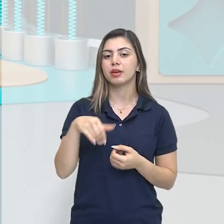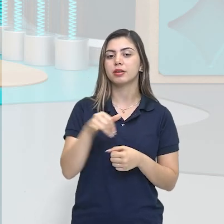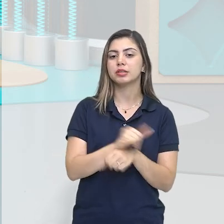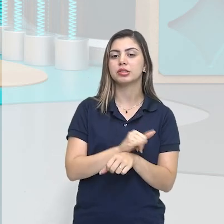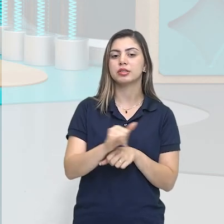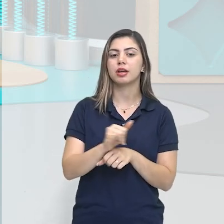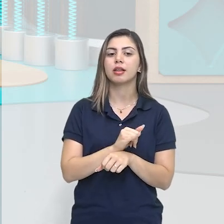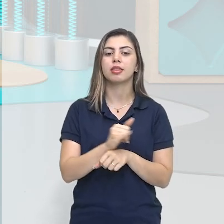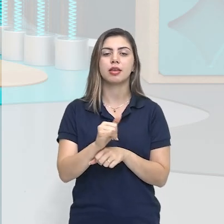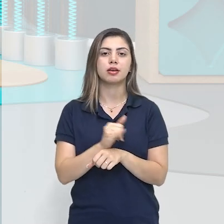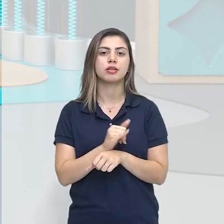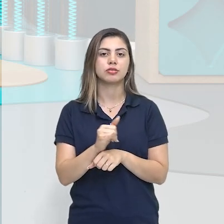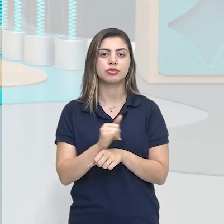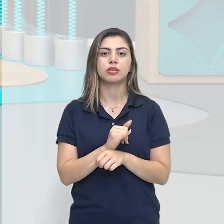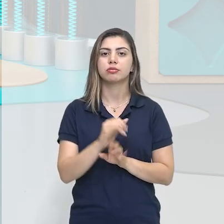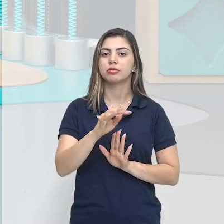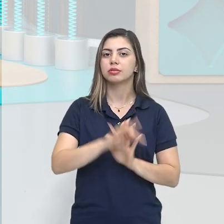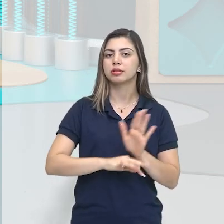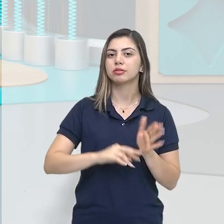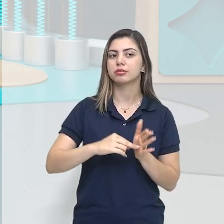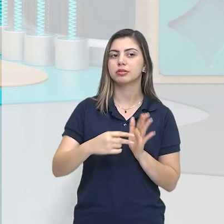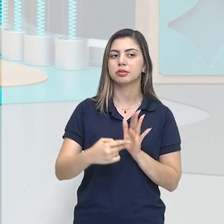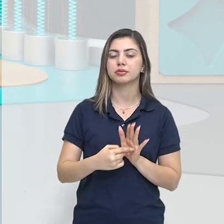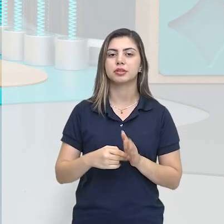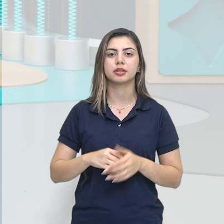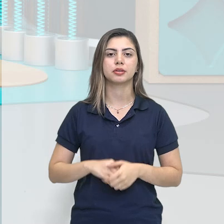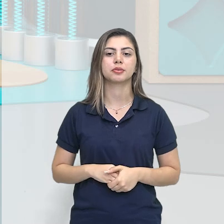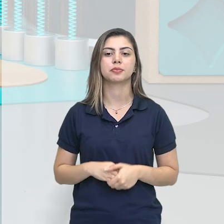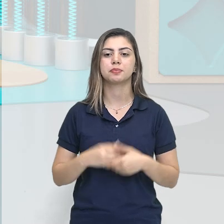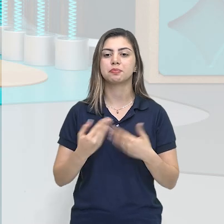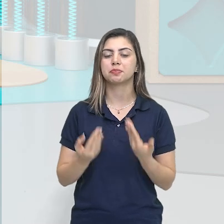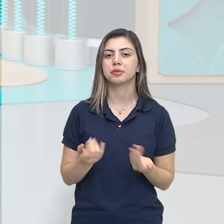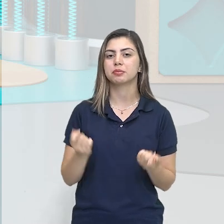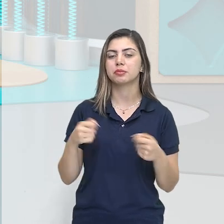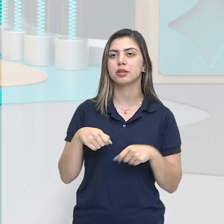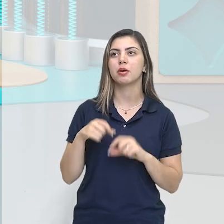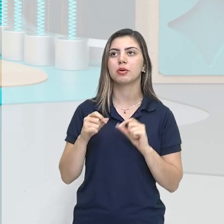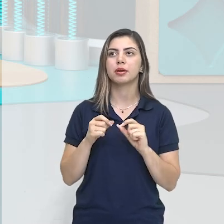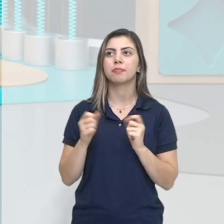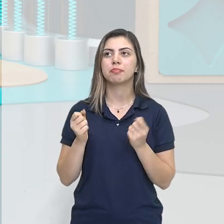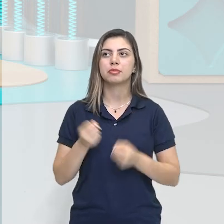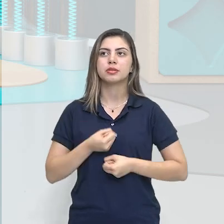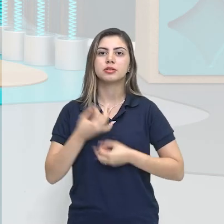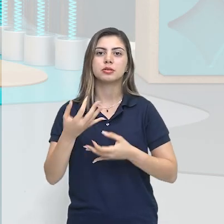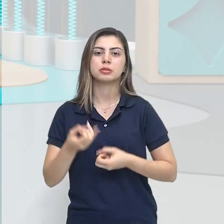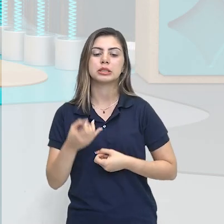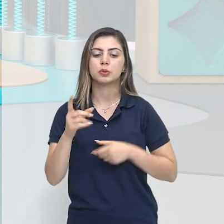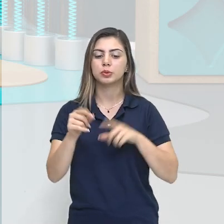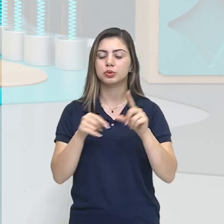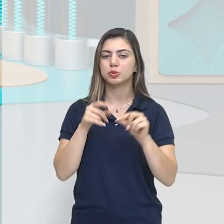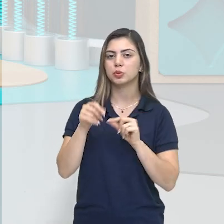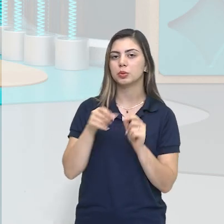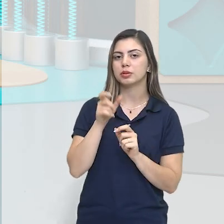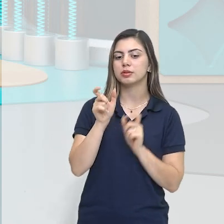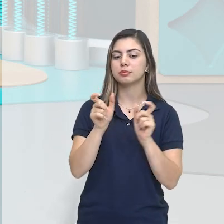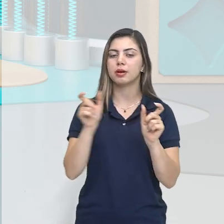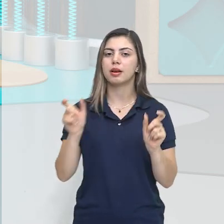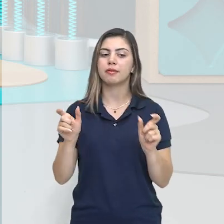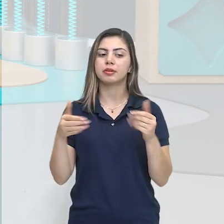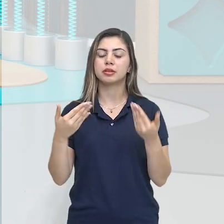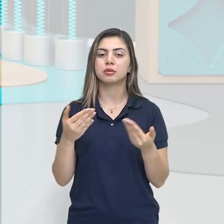chamados de efeitos de sentido. Efeitos de sentido são possibilidades de expressão escolhidas pelo emissor de acordo